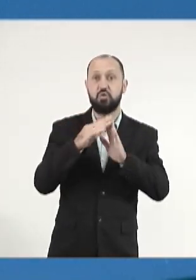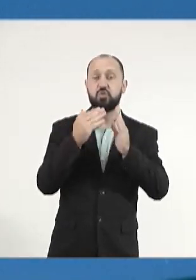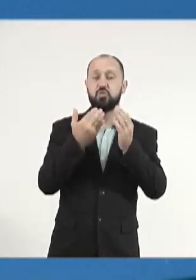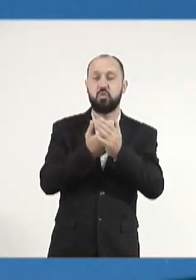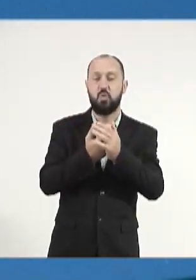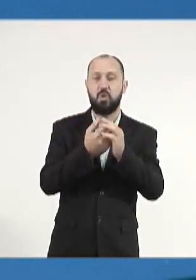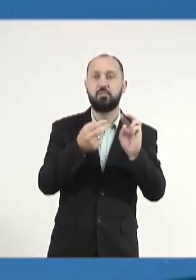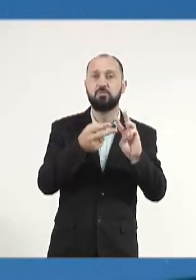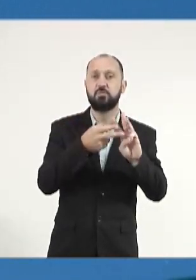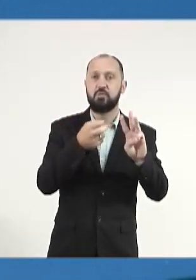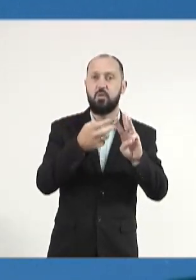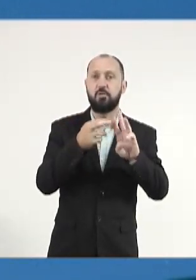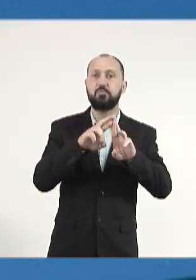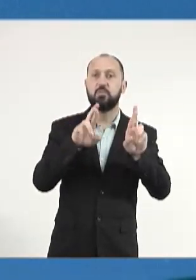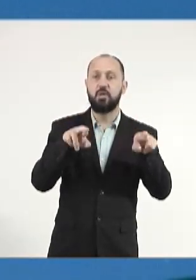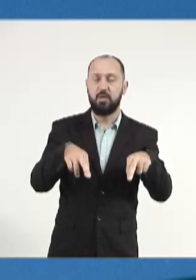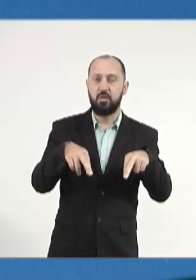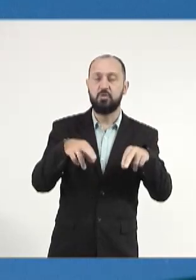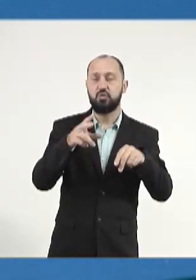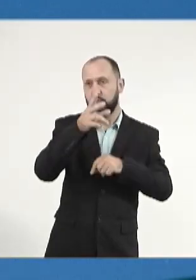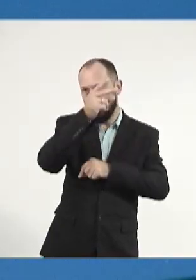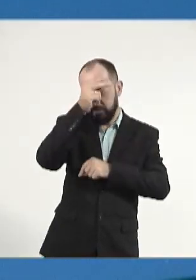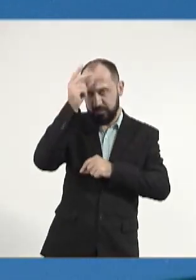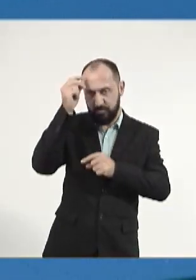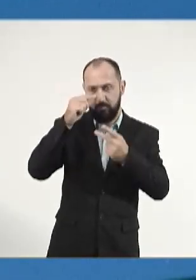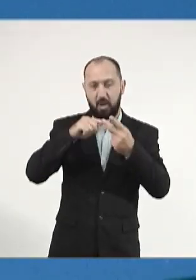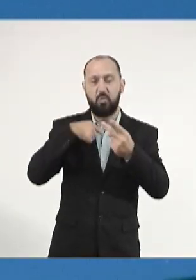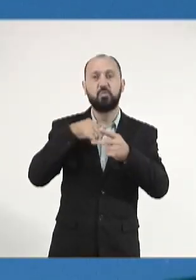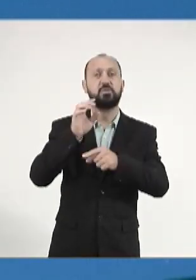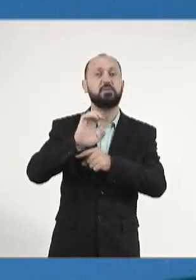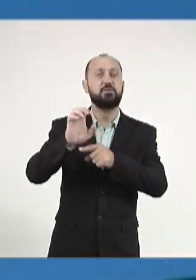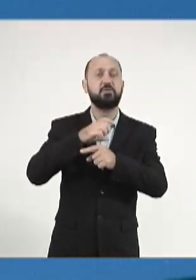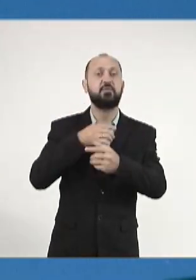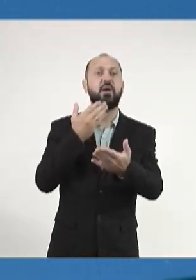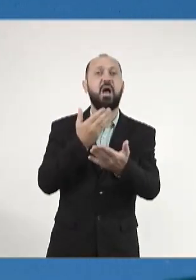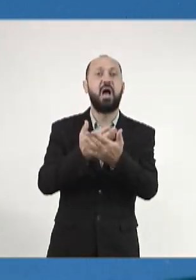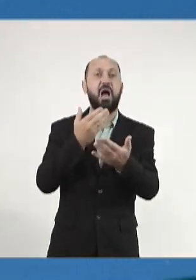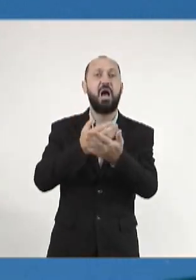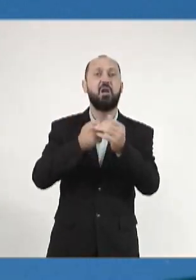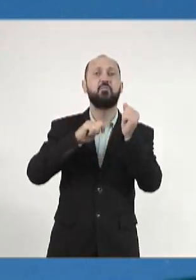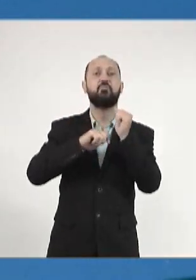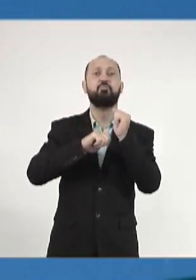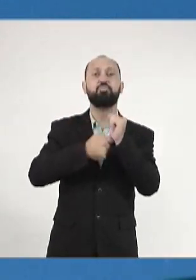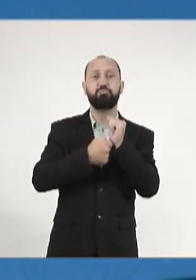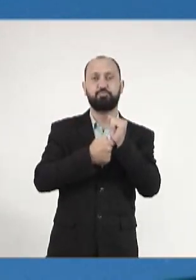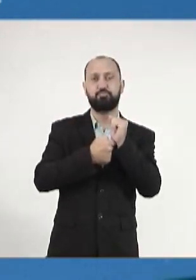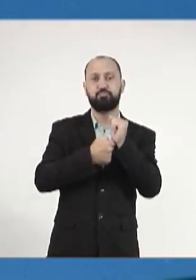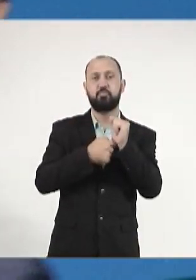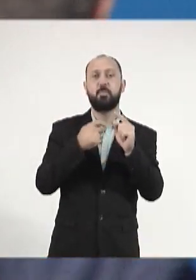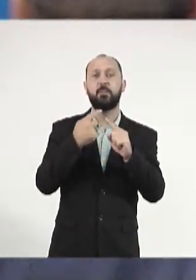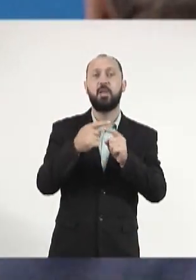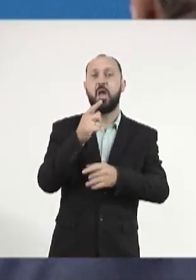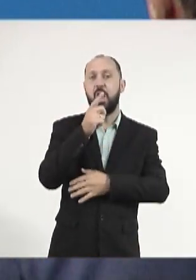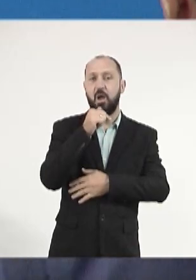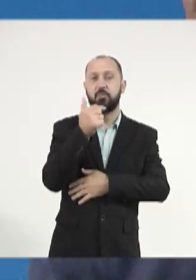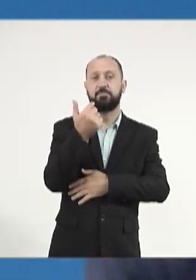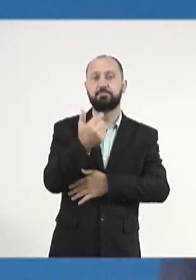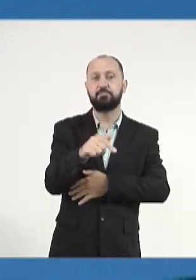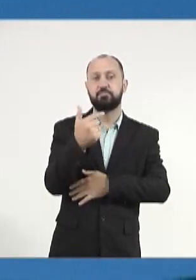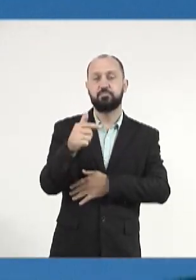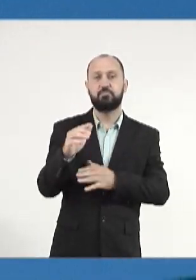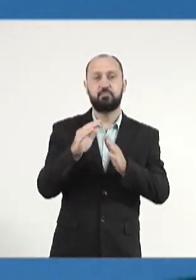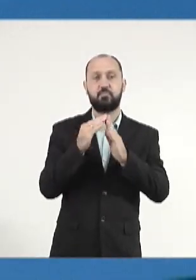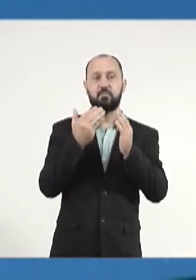indígenas das redes municipal e estadual de ensino tiveram as aulas suspensas porque não havia água